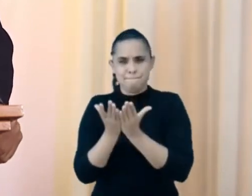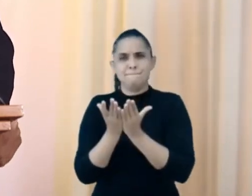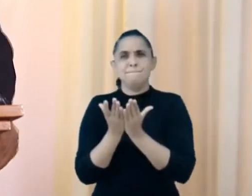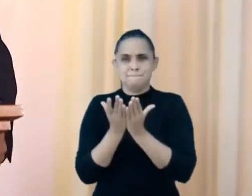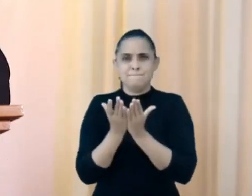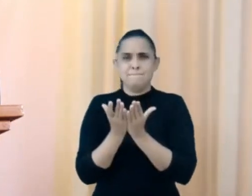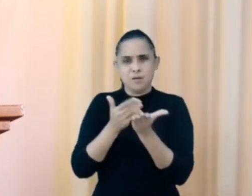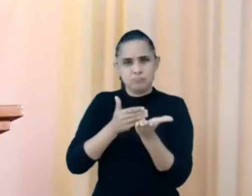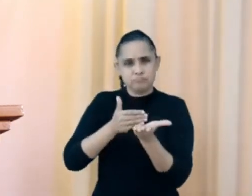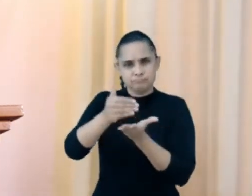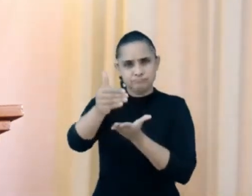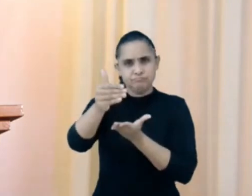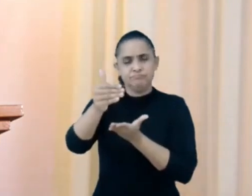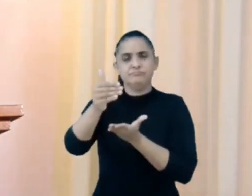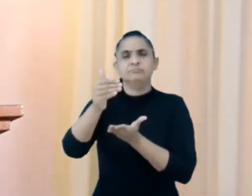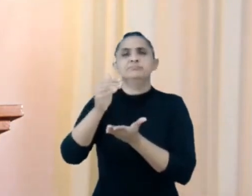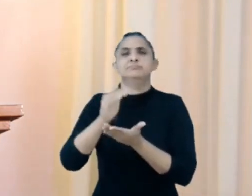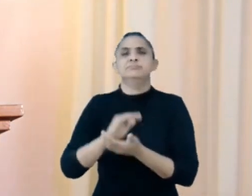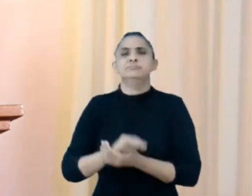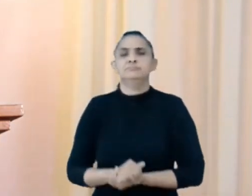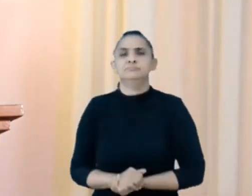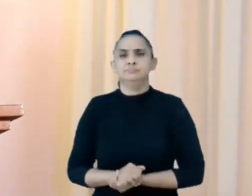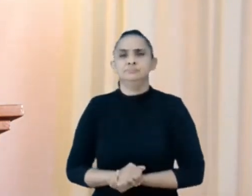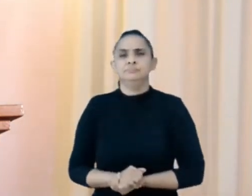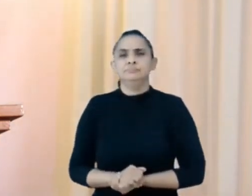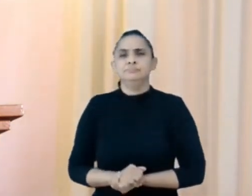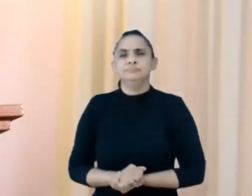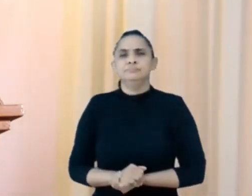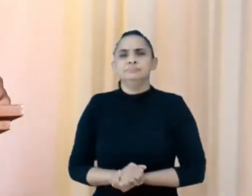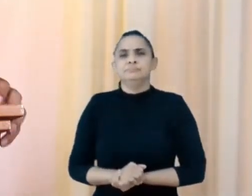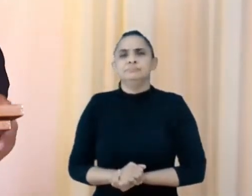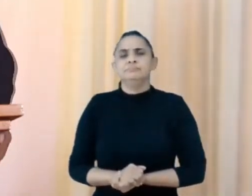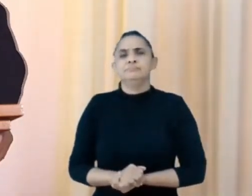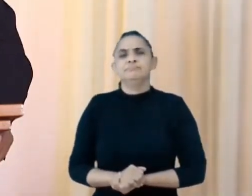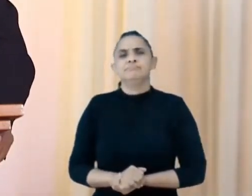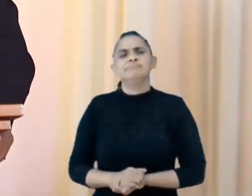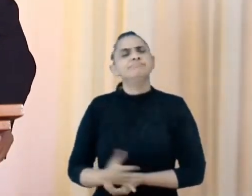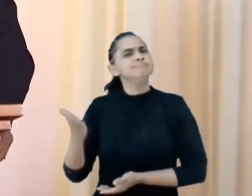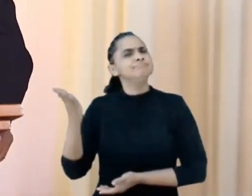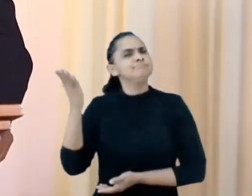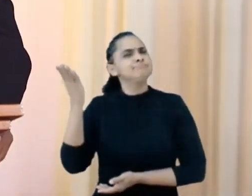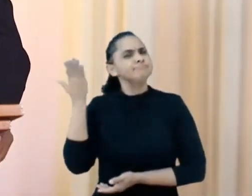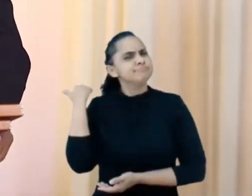momento. Nós estávamos em um desfile cívico no Brasil